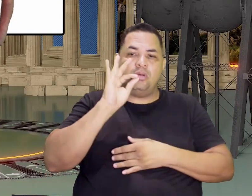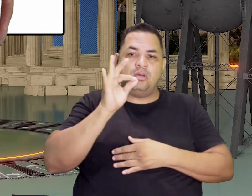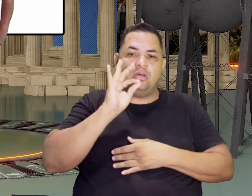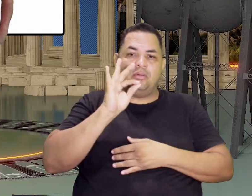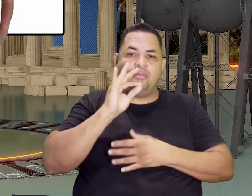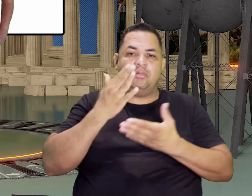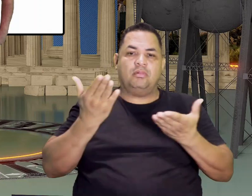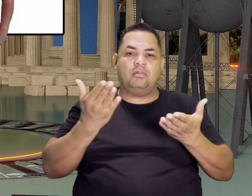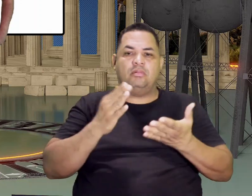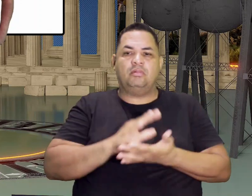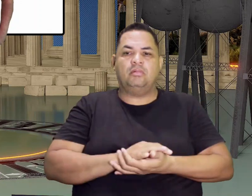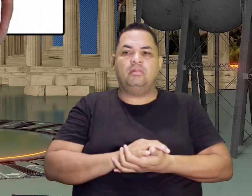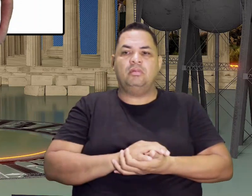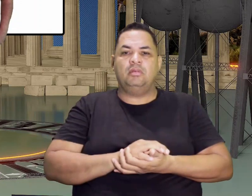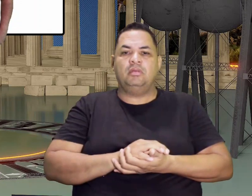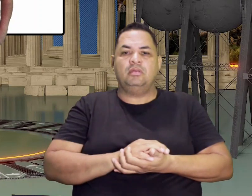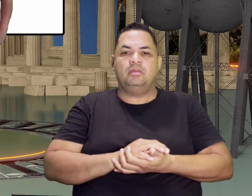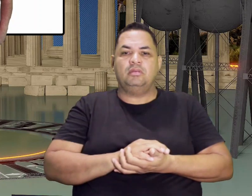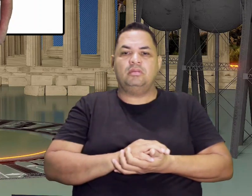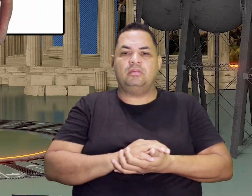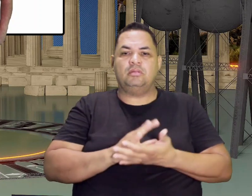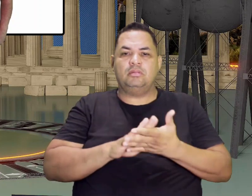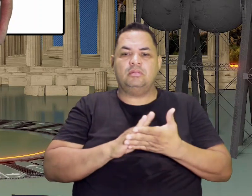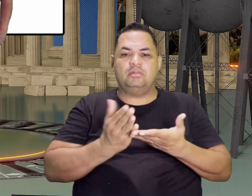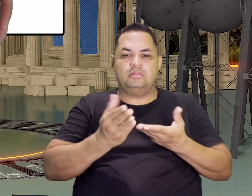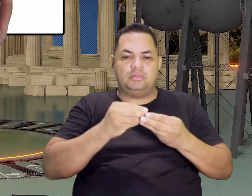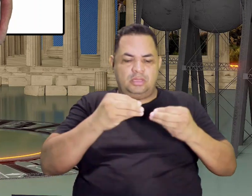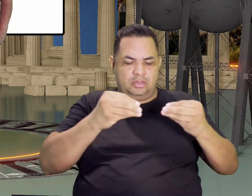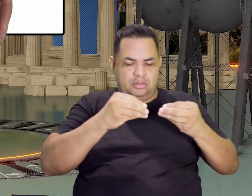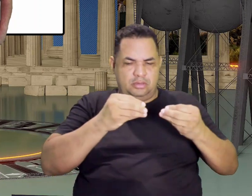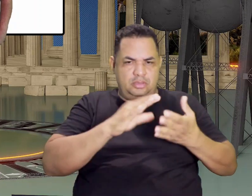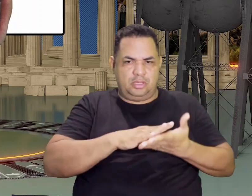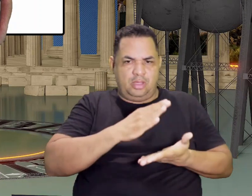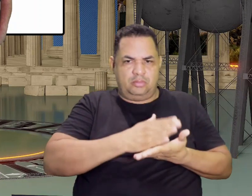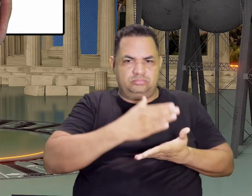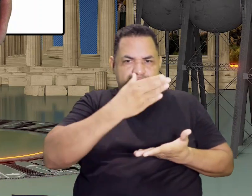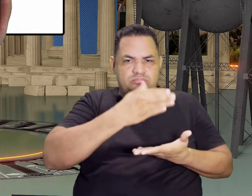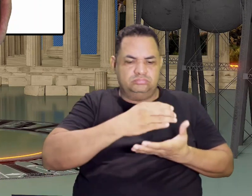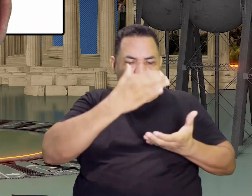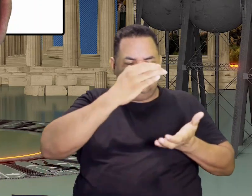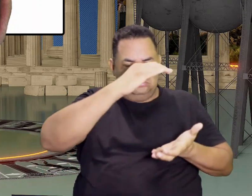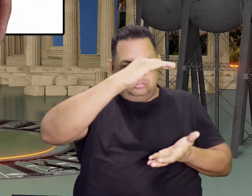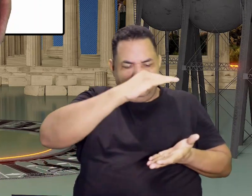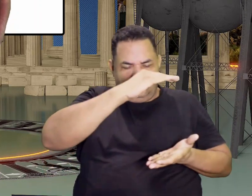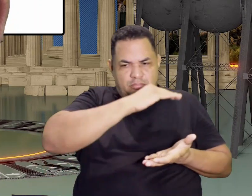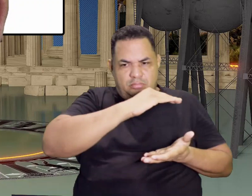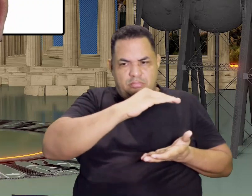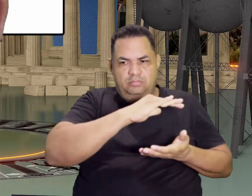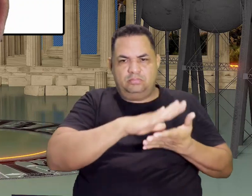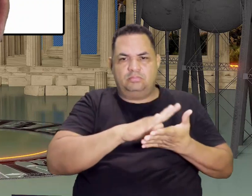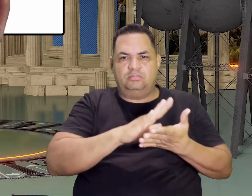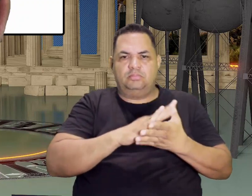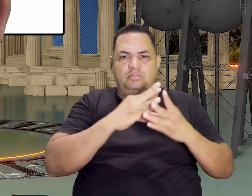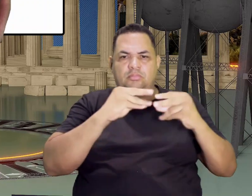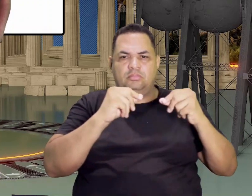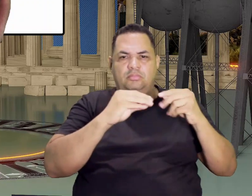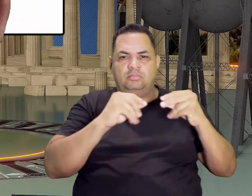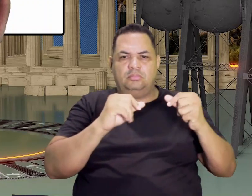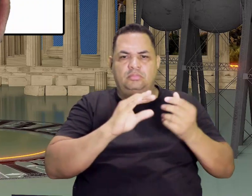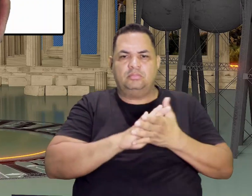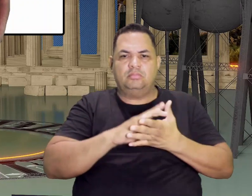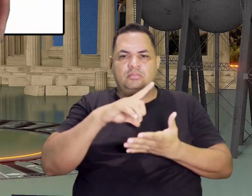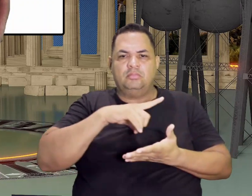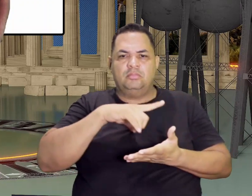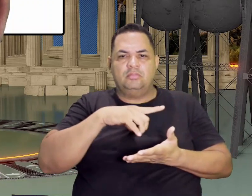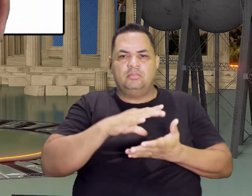em Rondônia já temos isso. Tem a embalagem comum, que ela tá lá comum, você pega ela bem macia. E tem